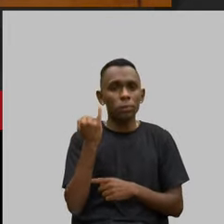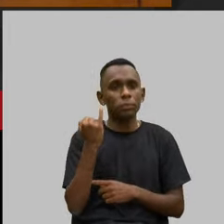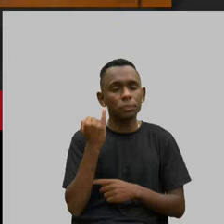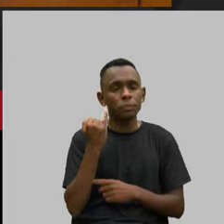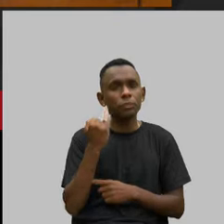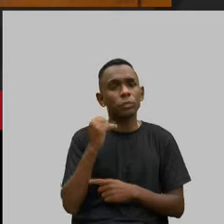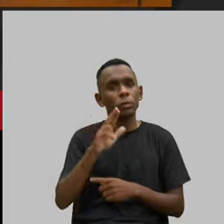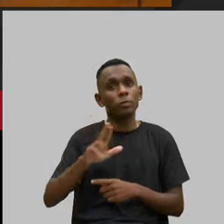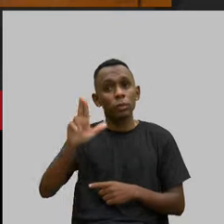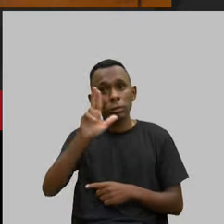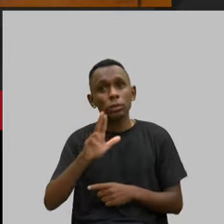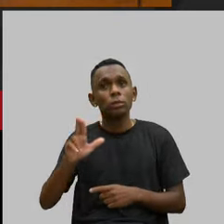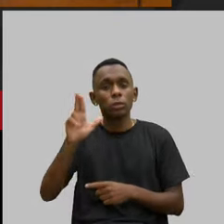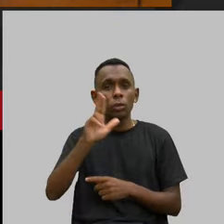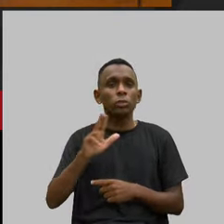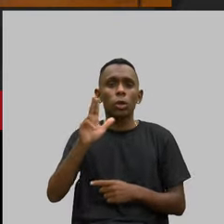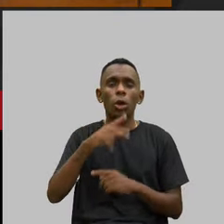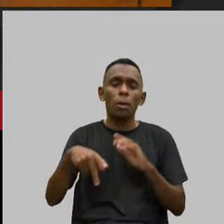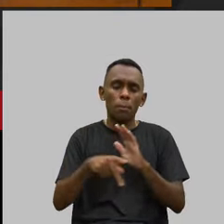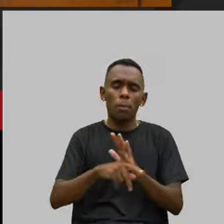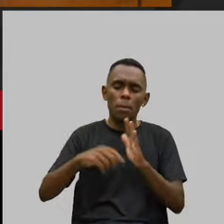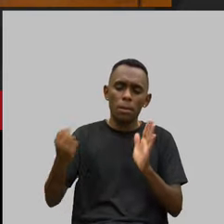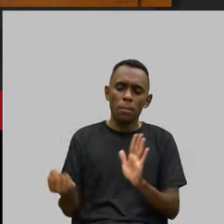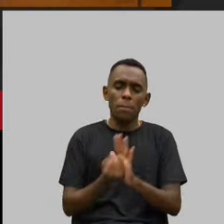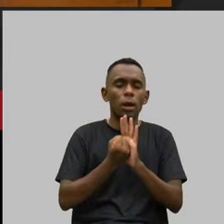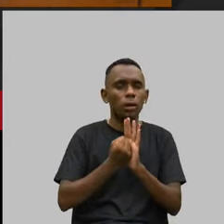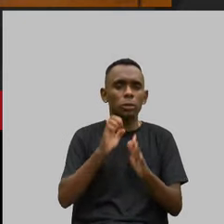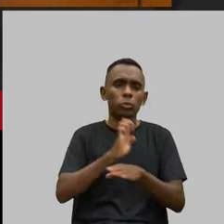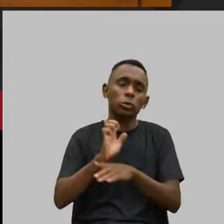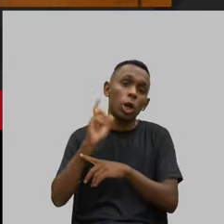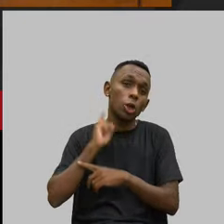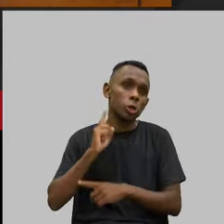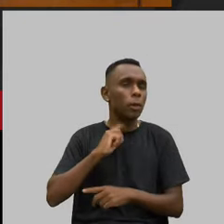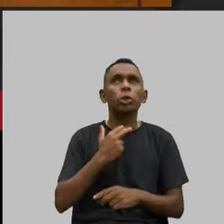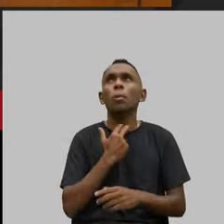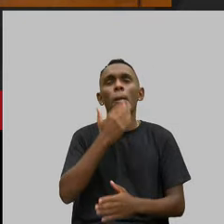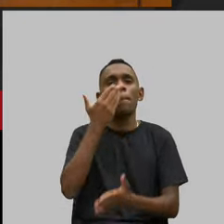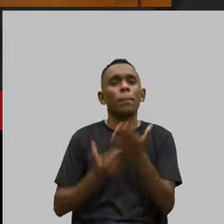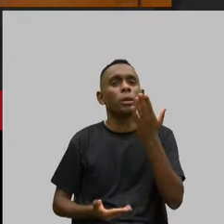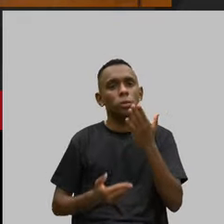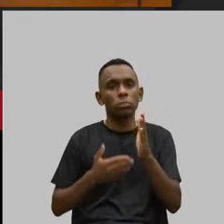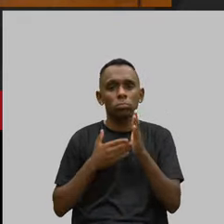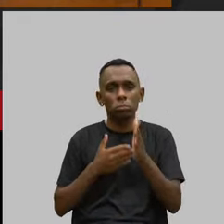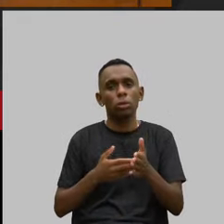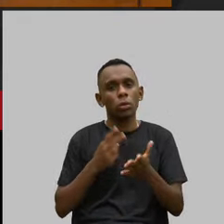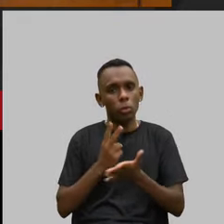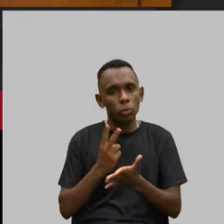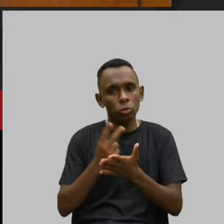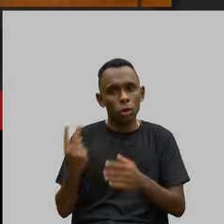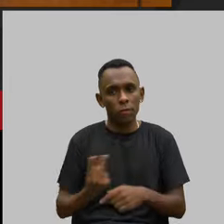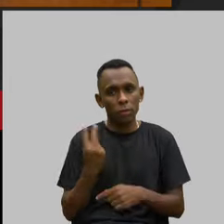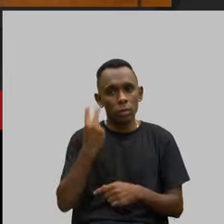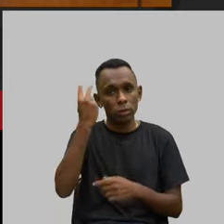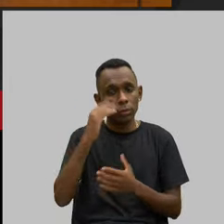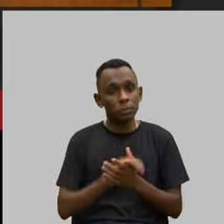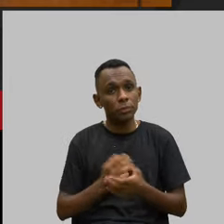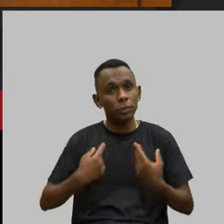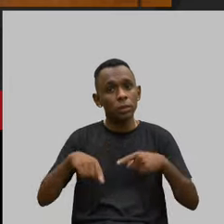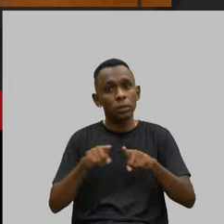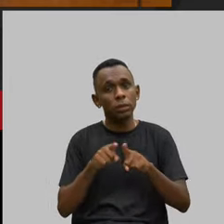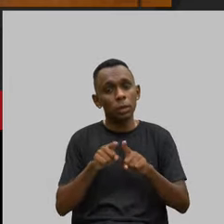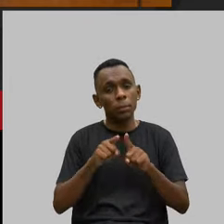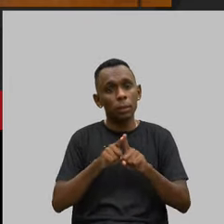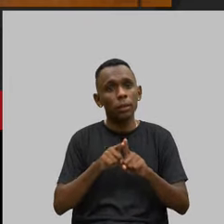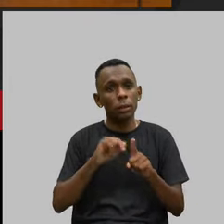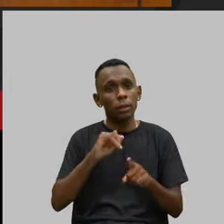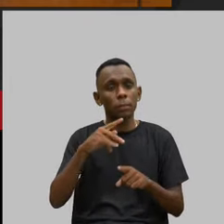né é um patrimônio do do Estado de Minas Gerais que a gente não pode perder e que a gente tem que constantemente buscar a valorização e em relação ao ipseng